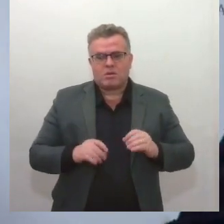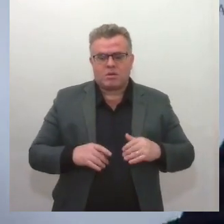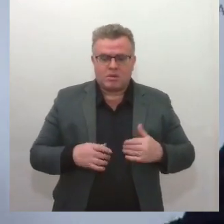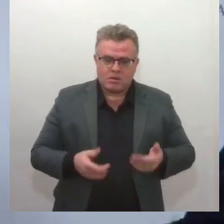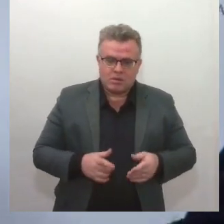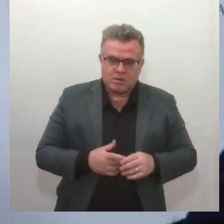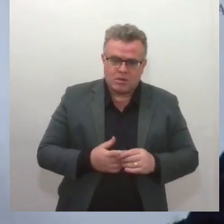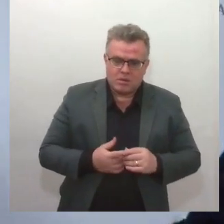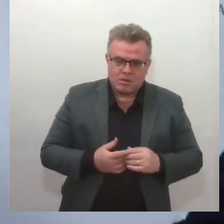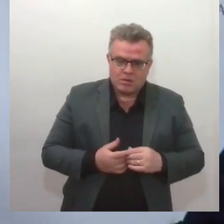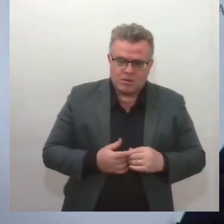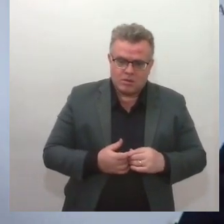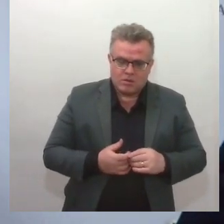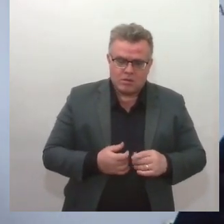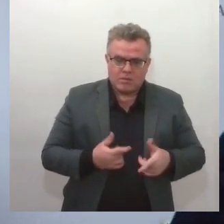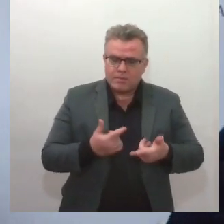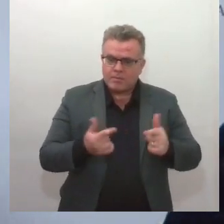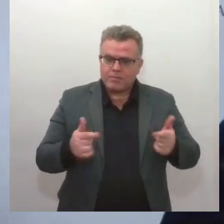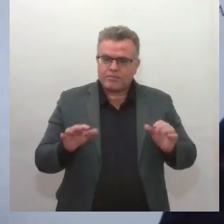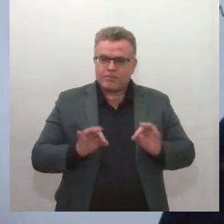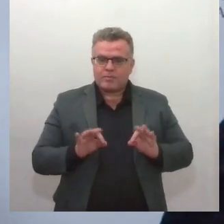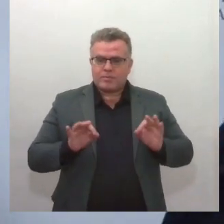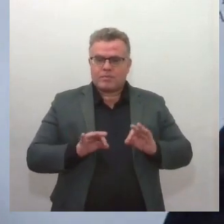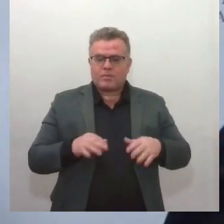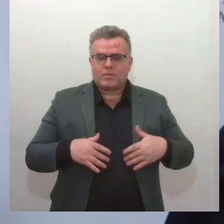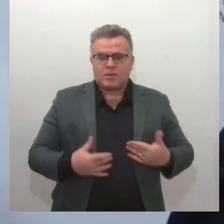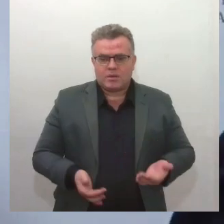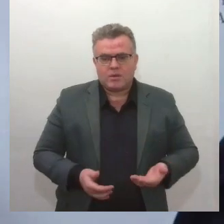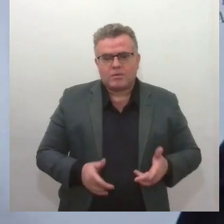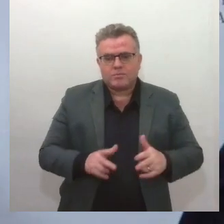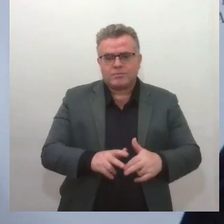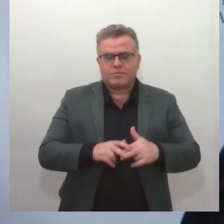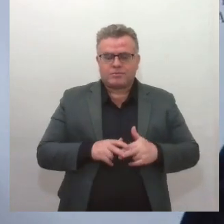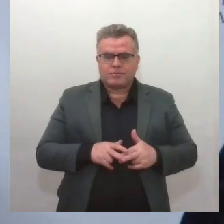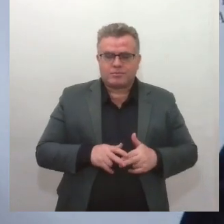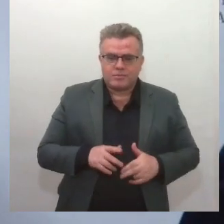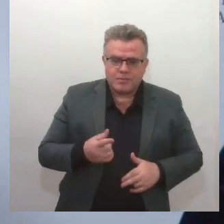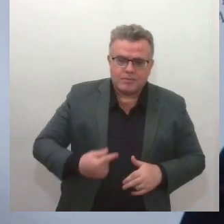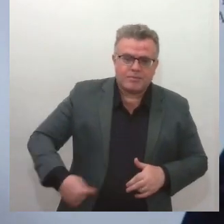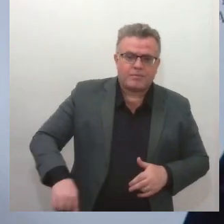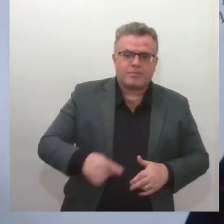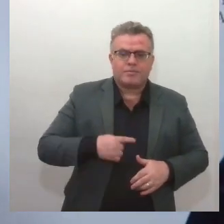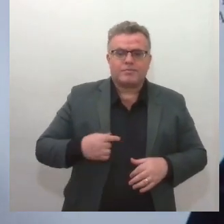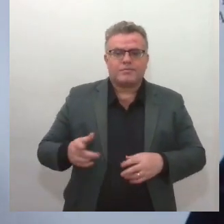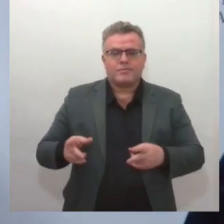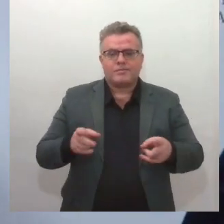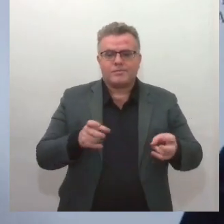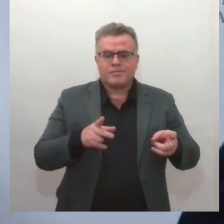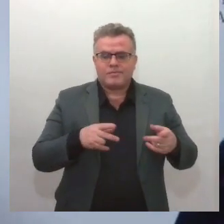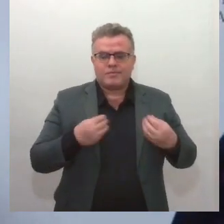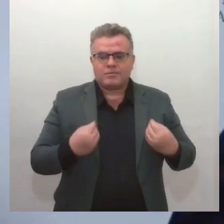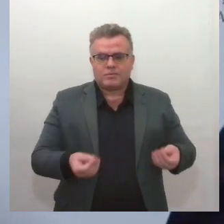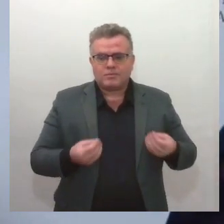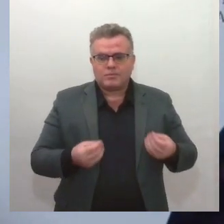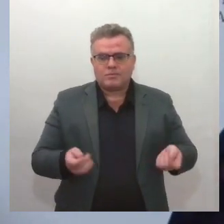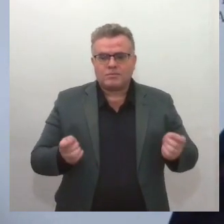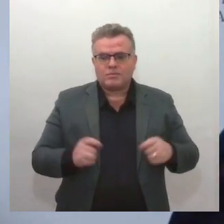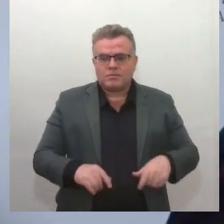teve nenhuma resposta. Então a gente percebe uma morosidade, uma falta de interesse da secretaria,